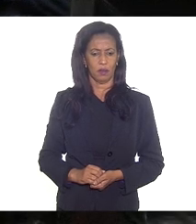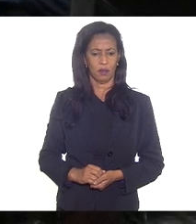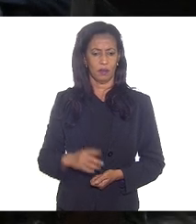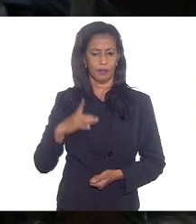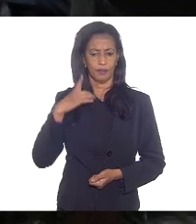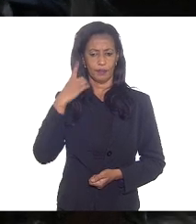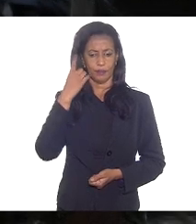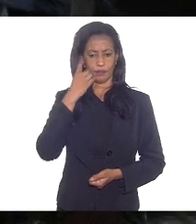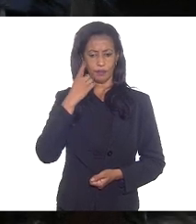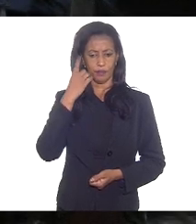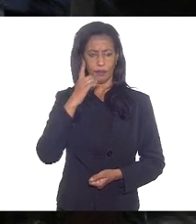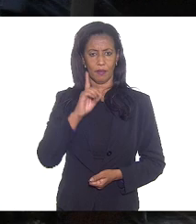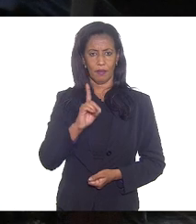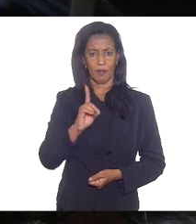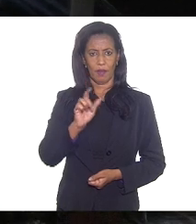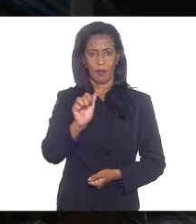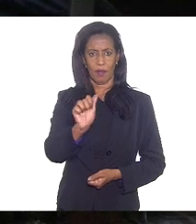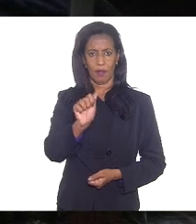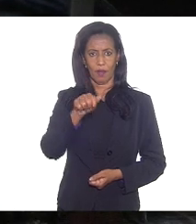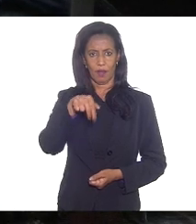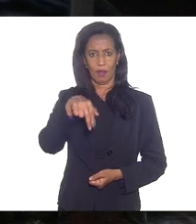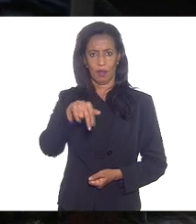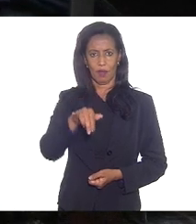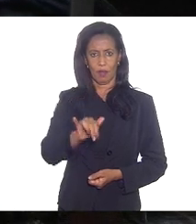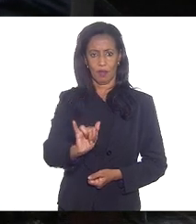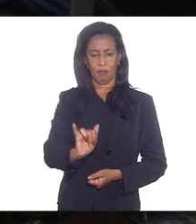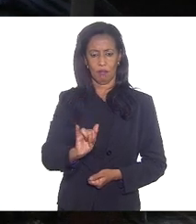Deputada Dani Monteiro.